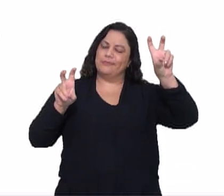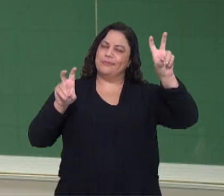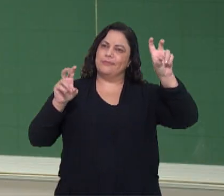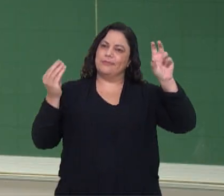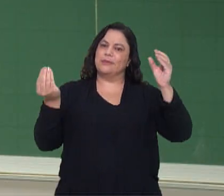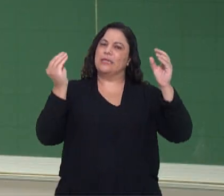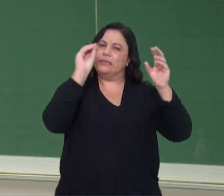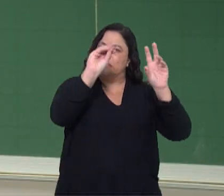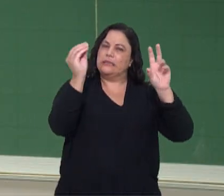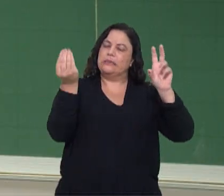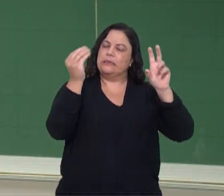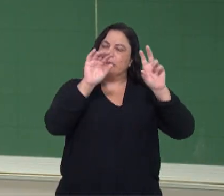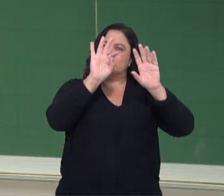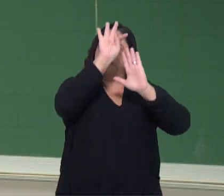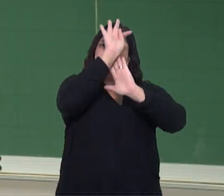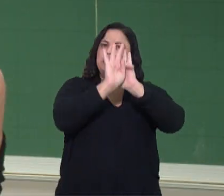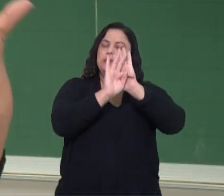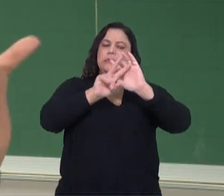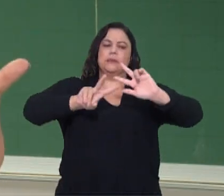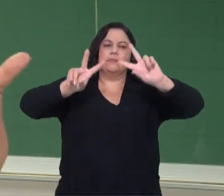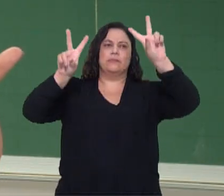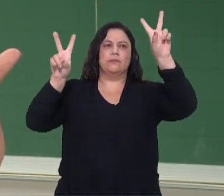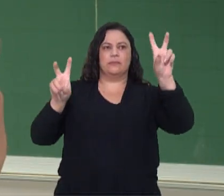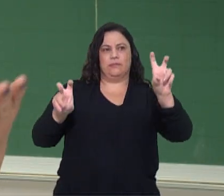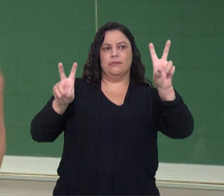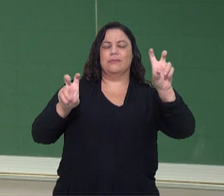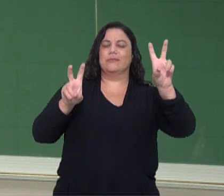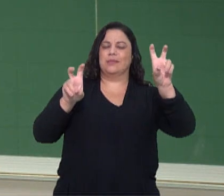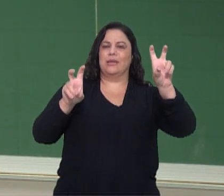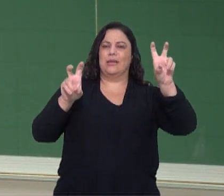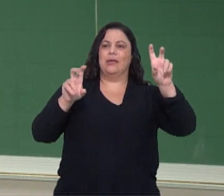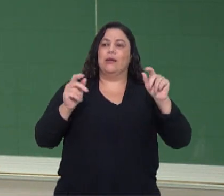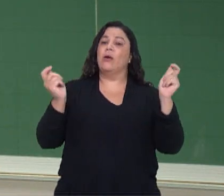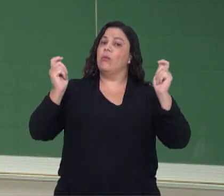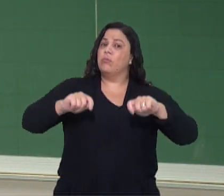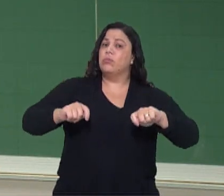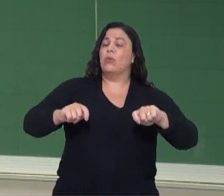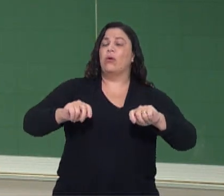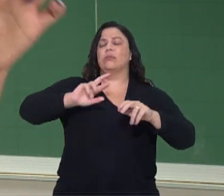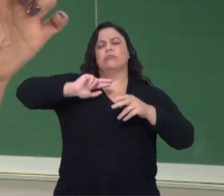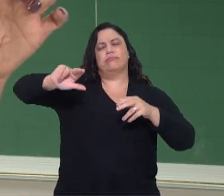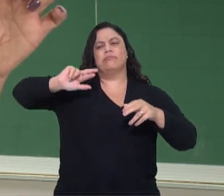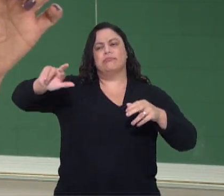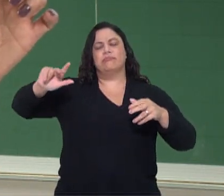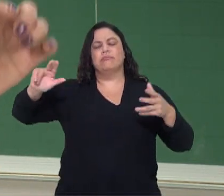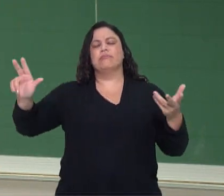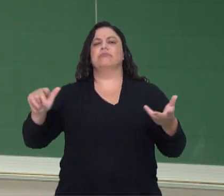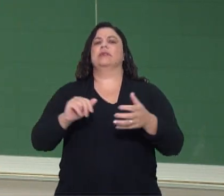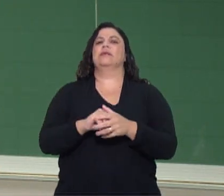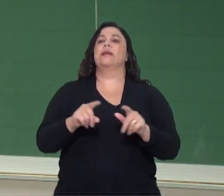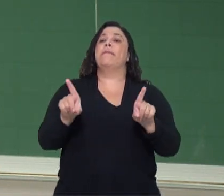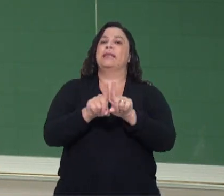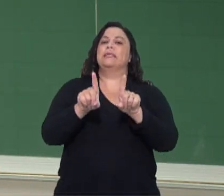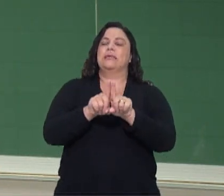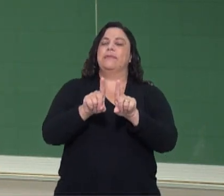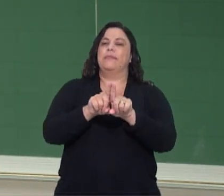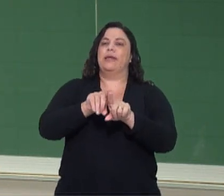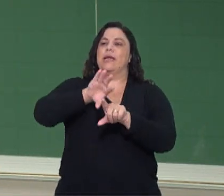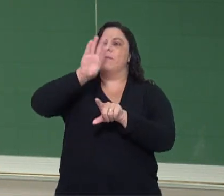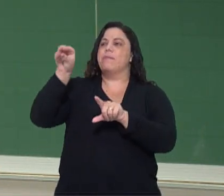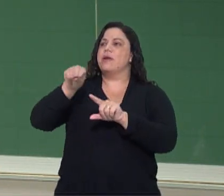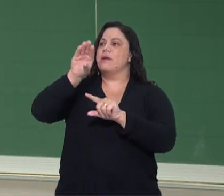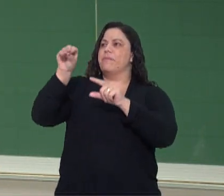aspas, além, entre outras coisas, ela pode servir para colocar, inferir a fala de